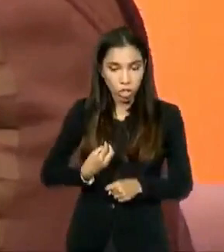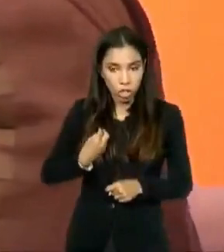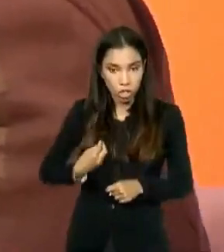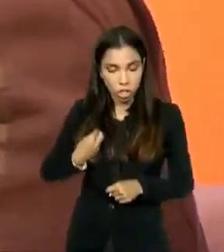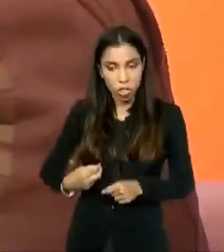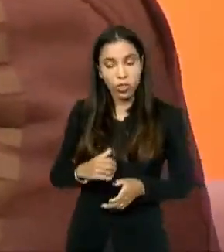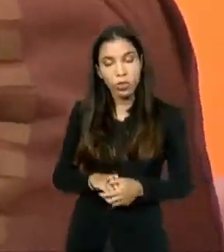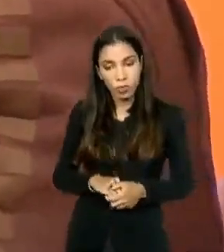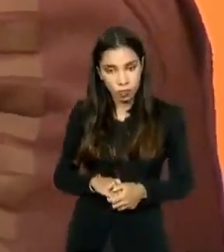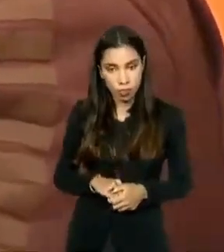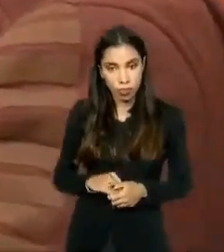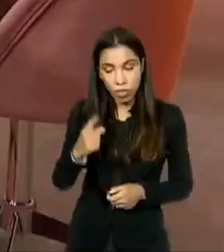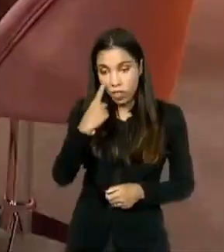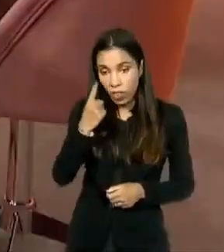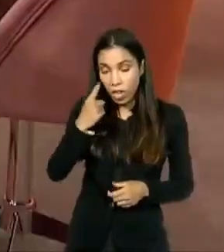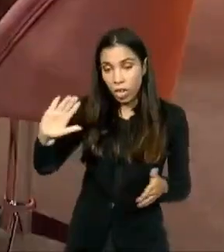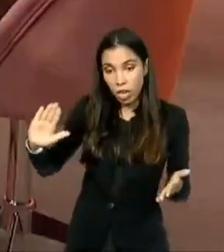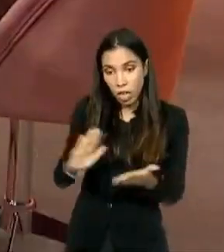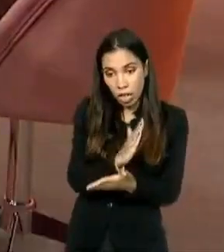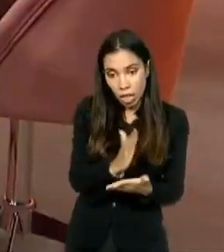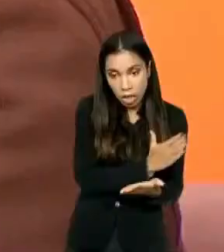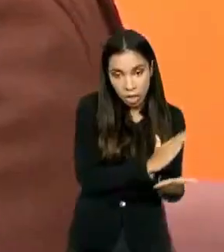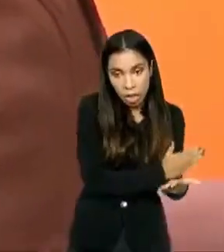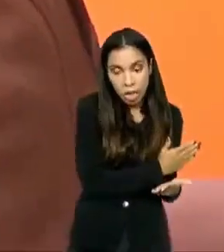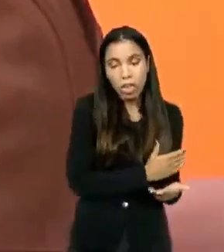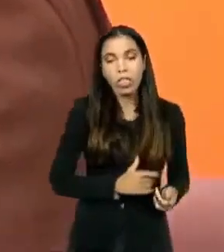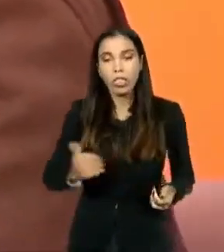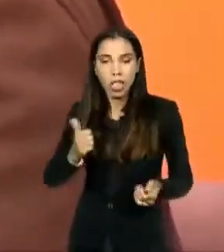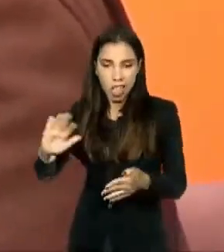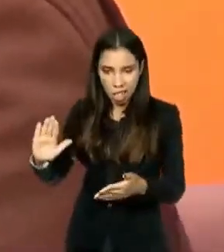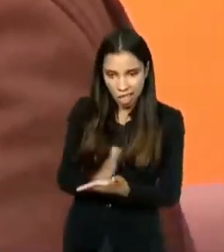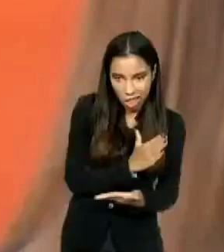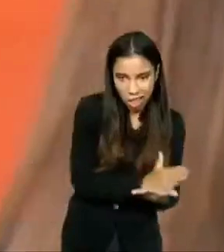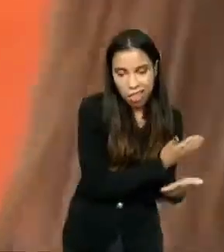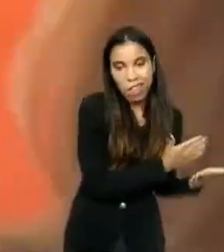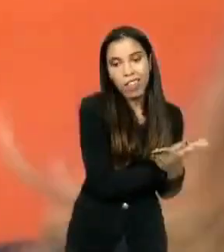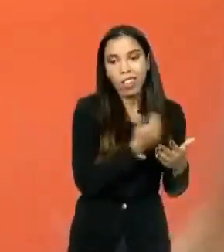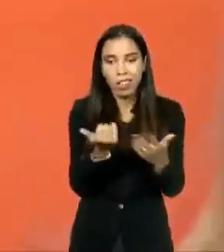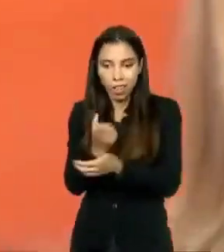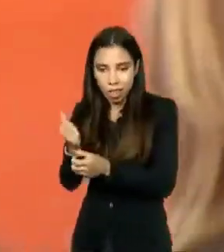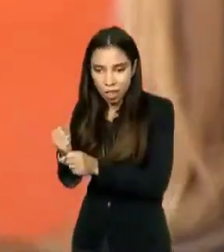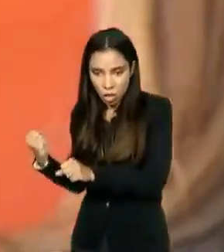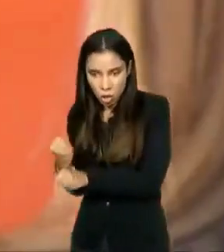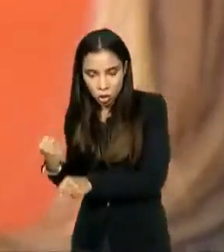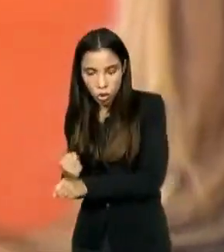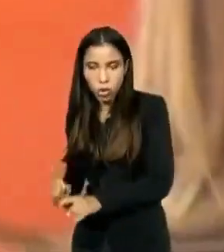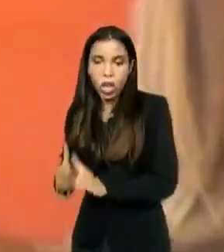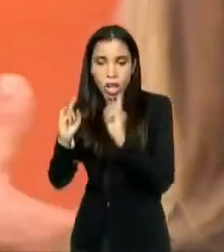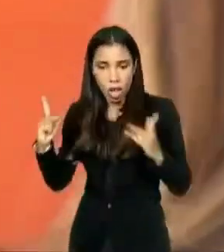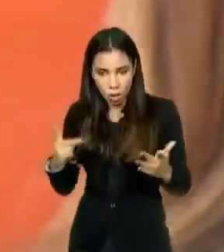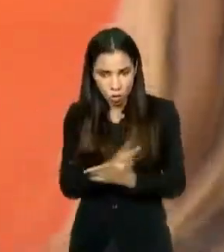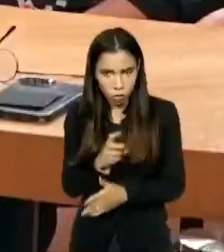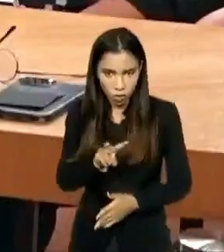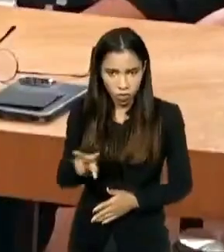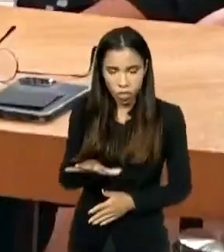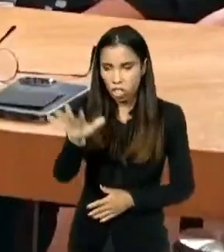do mercado, né? Para remover as pessoas e fazer a gentrificação. Sim. Né? Houve esse acontecimento no Vidigal, teve uma